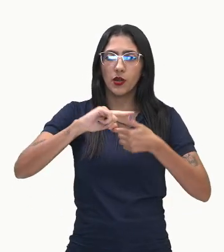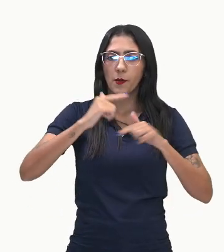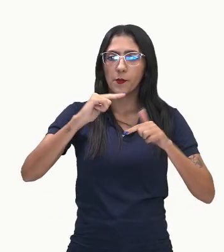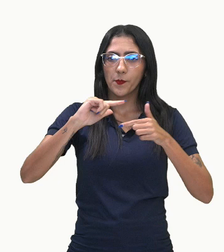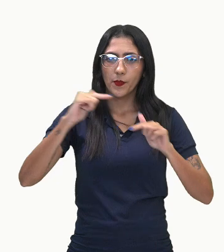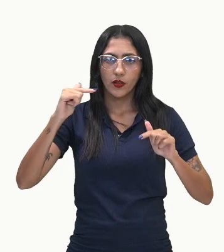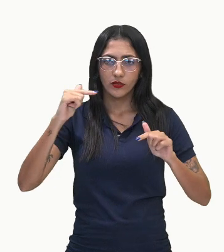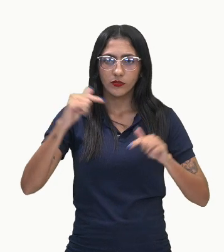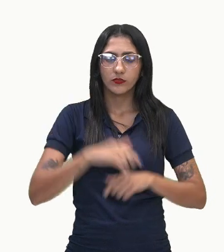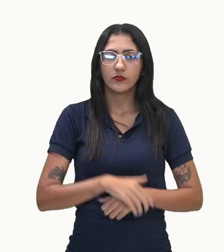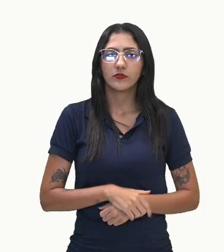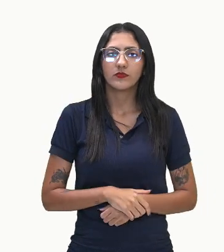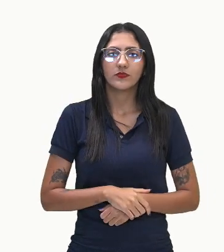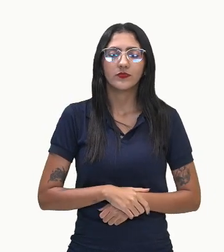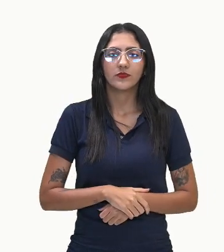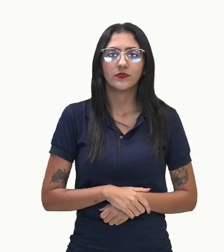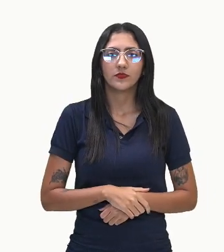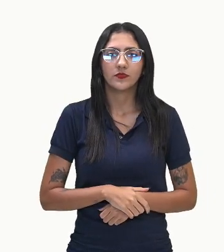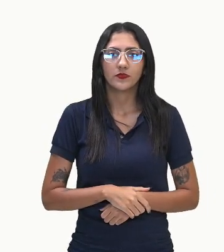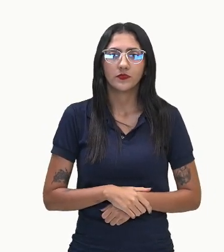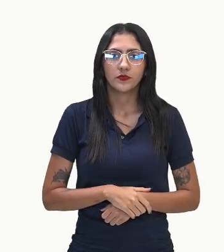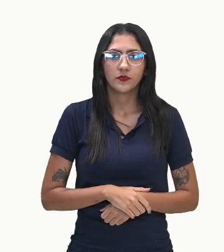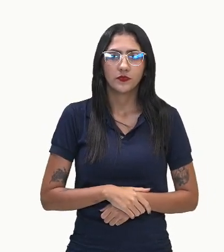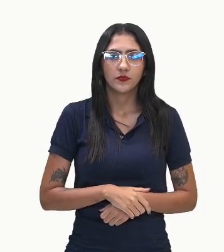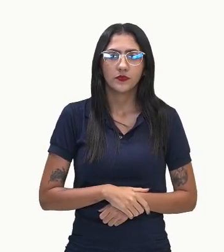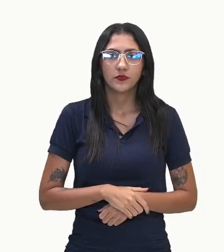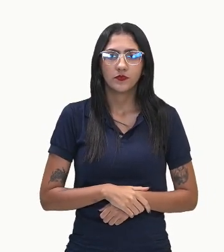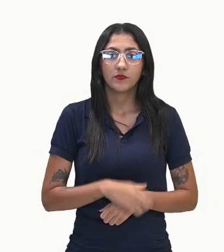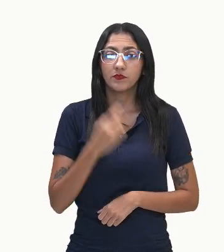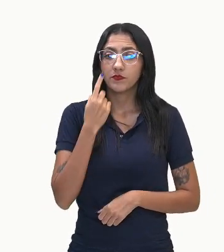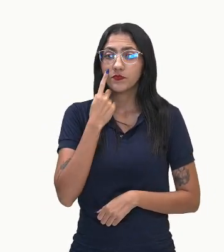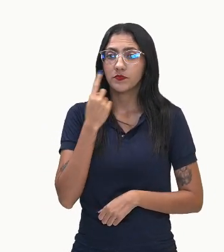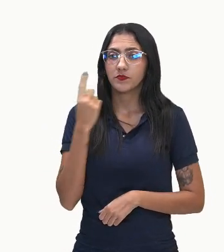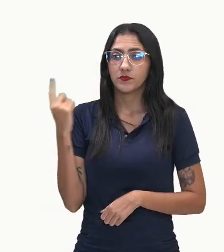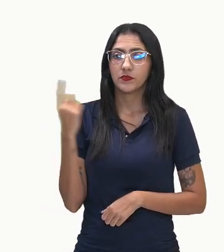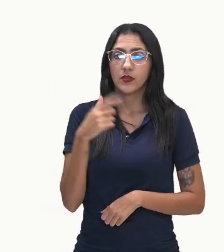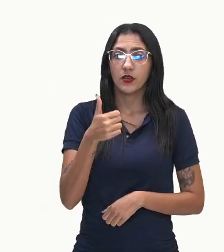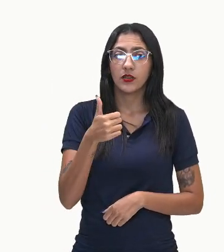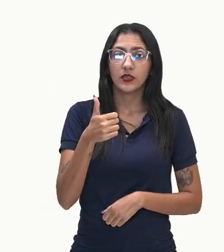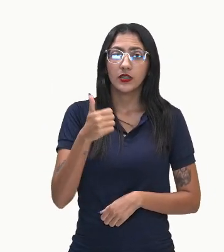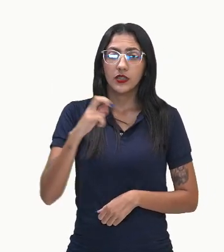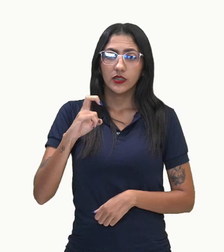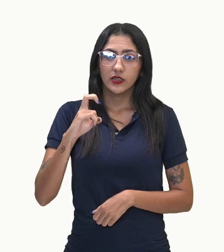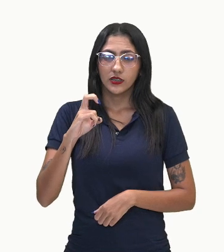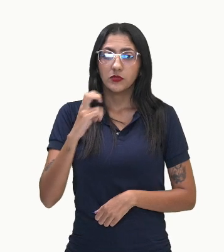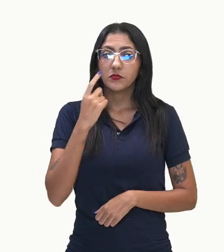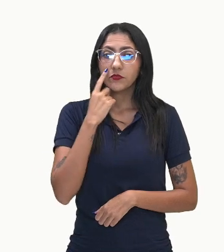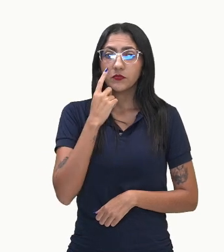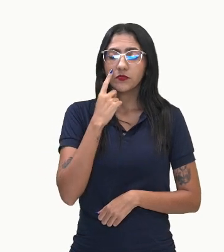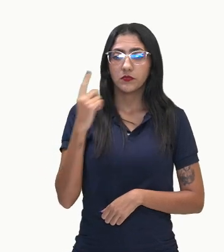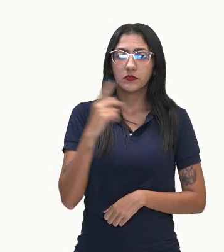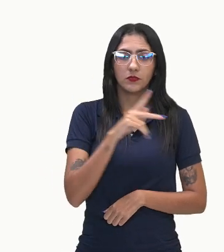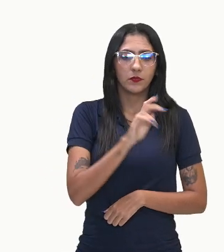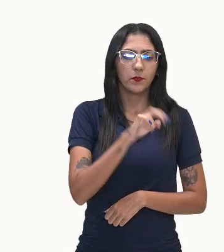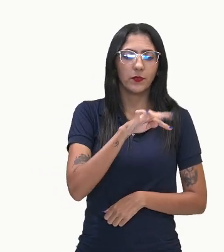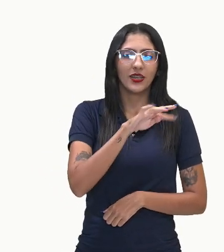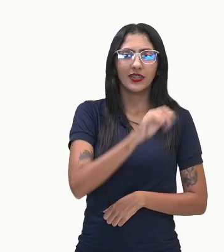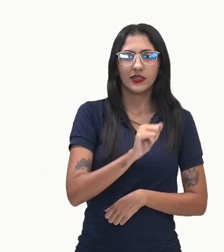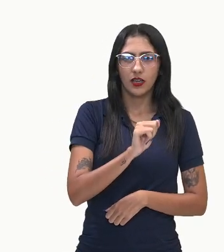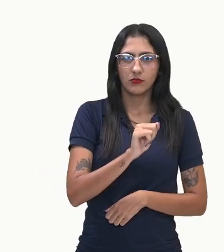para os polígonos. Por exemplo, esse aqui tem 15 lados. Então, é penta,